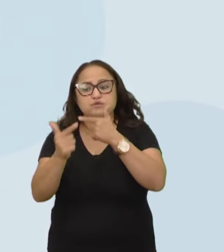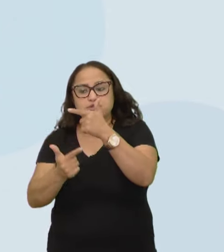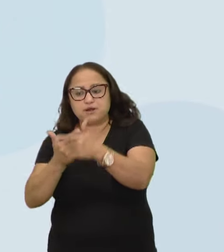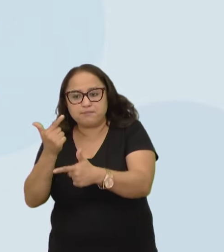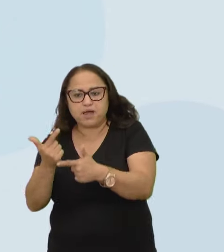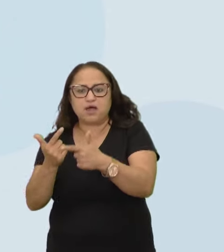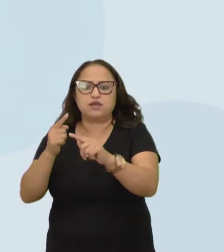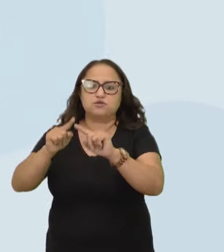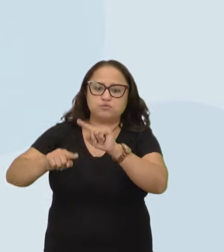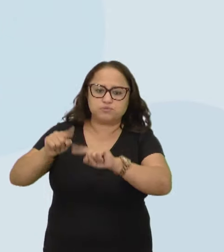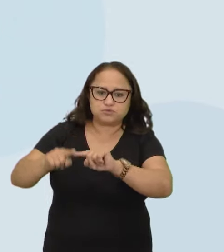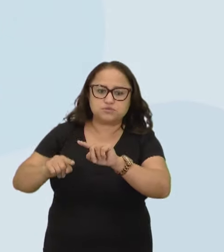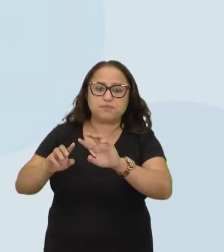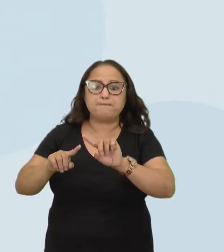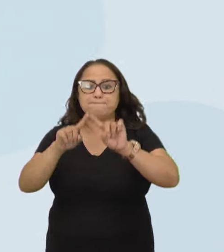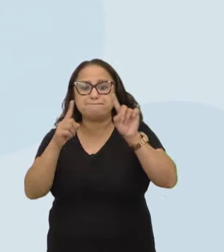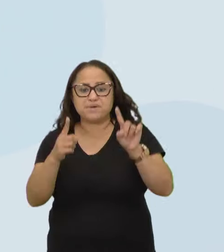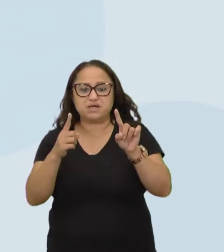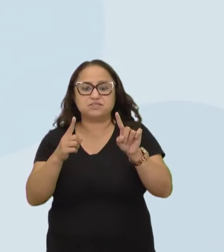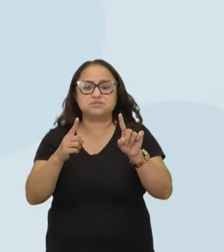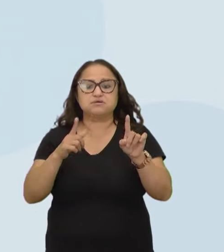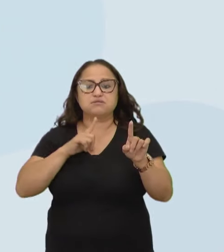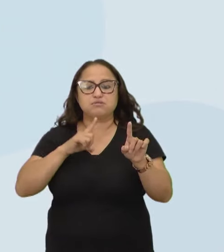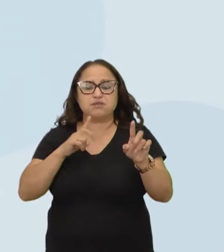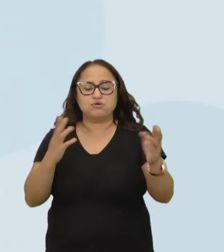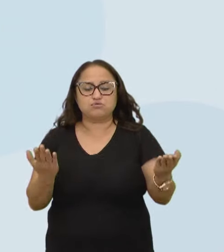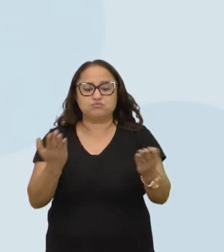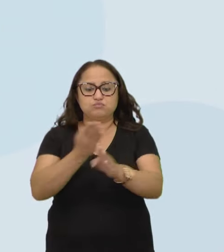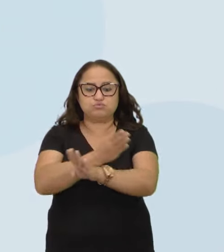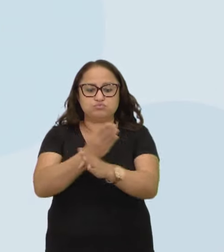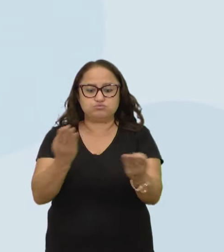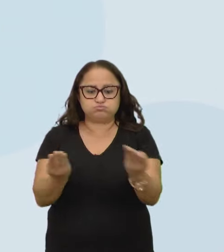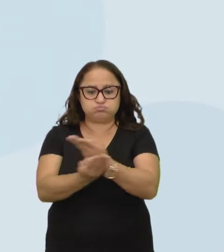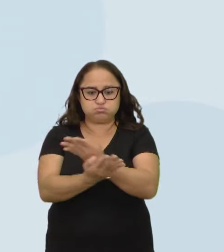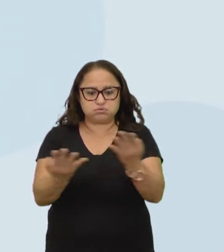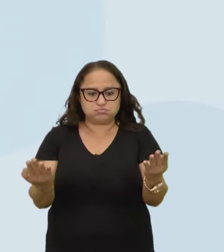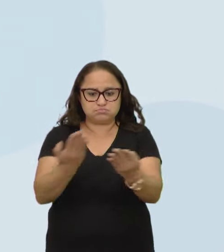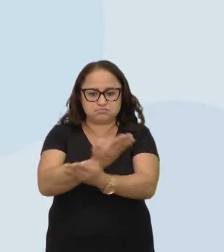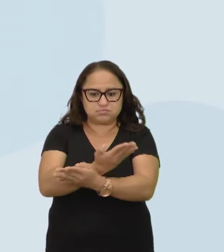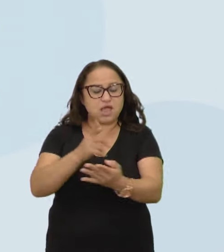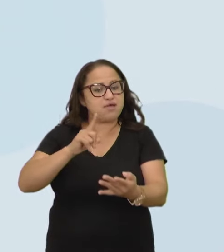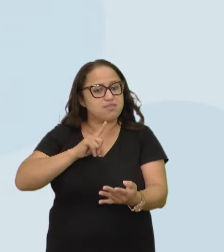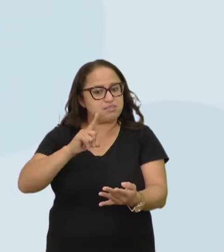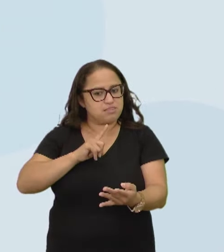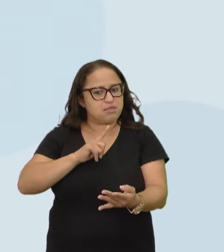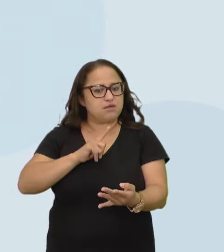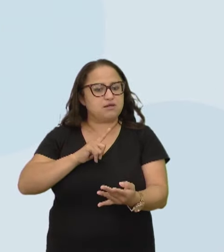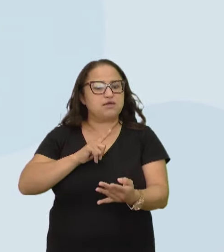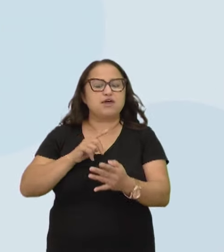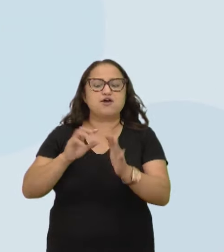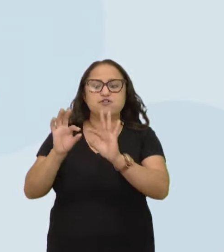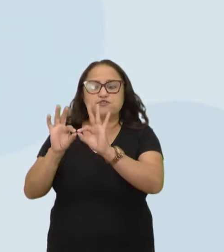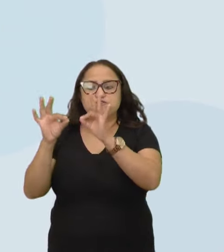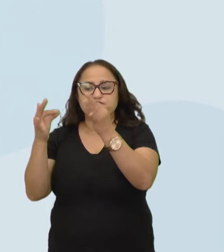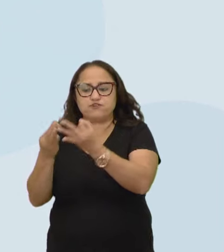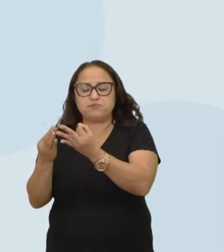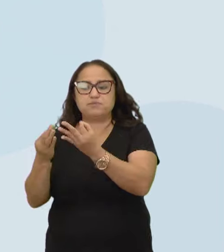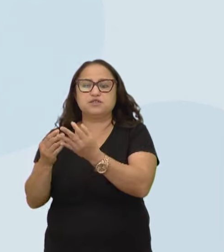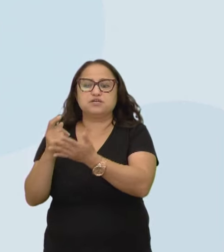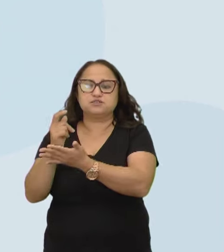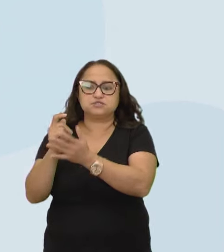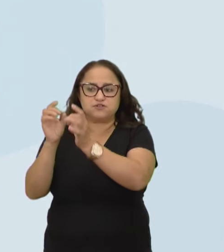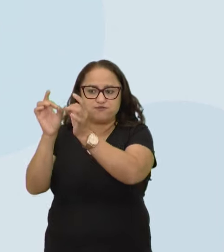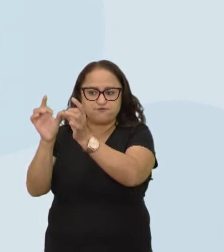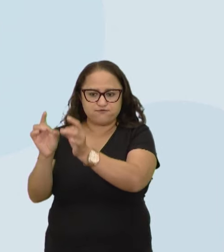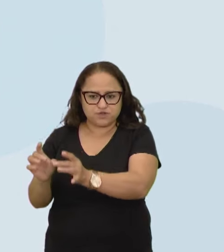de produção, as famílias interagem de que forma? As famílias vendem os fatores de produção e as